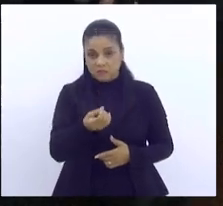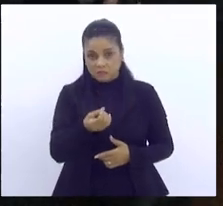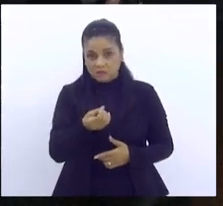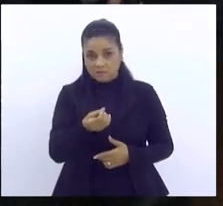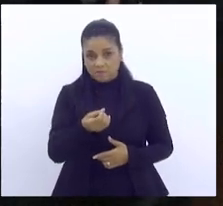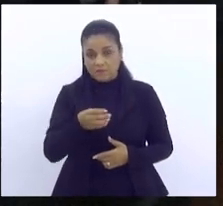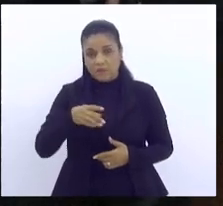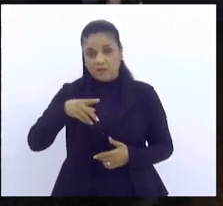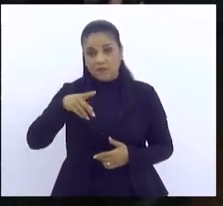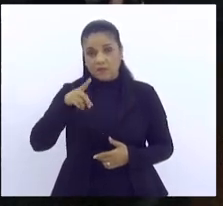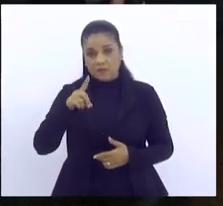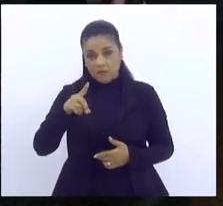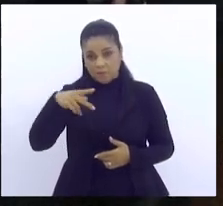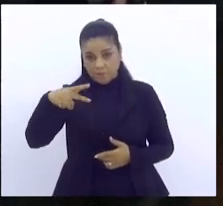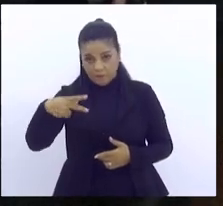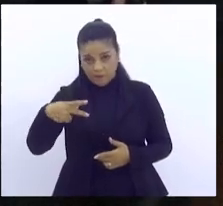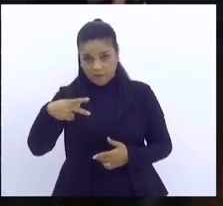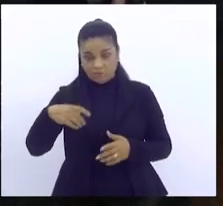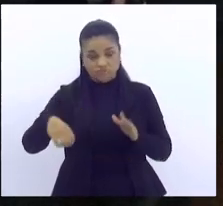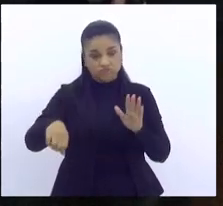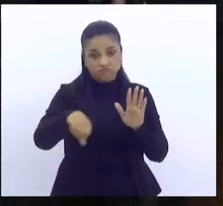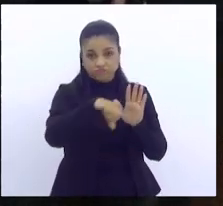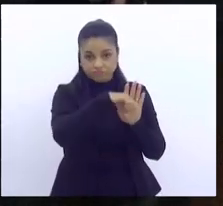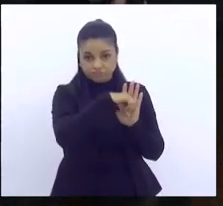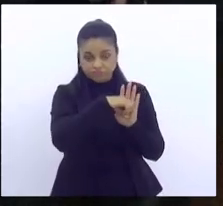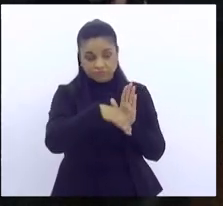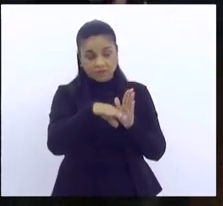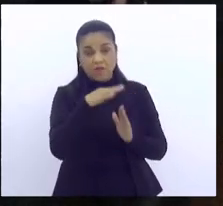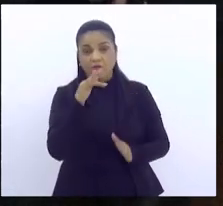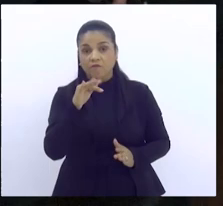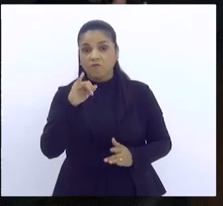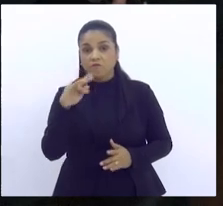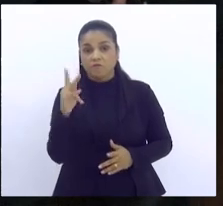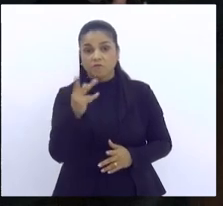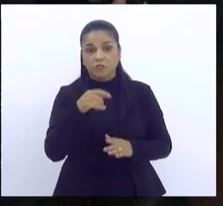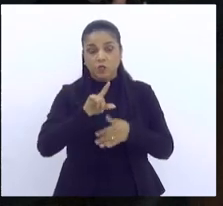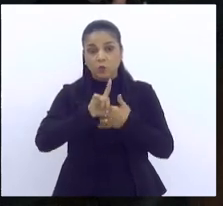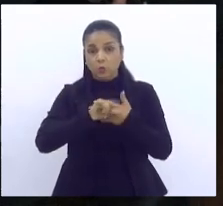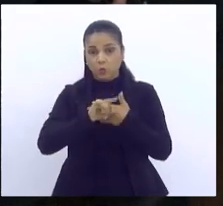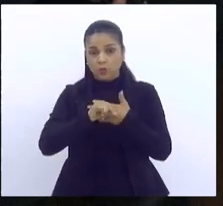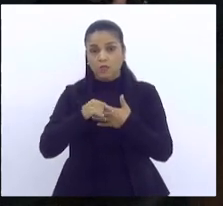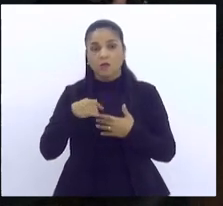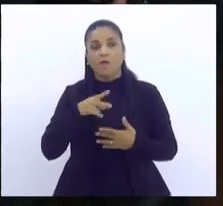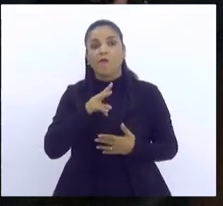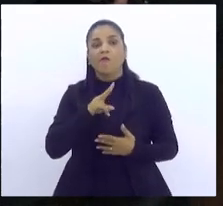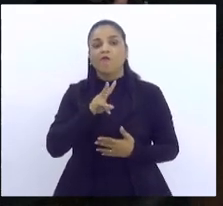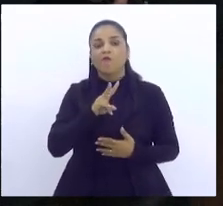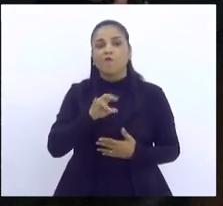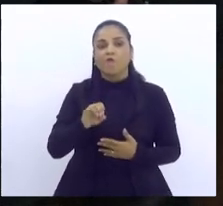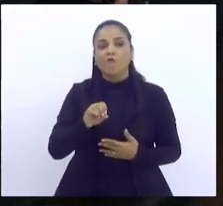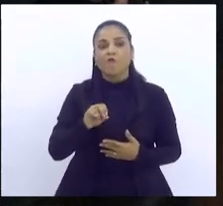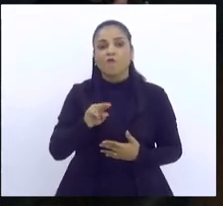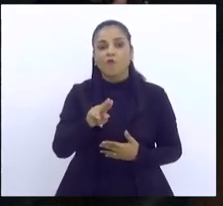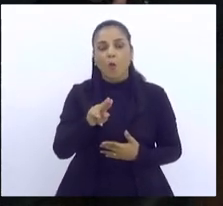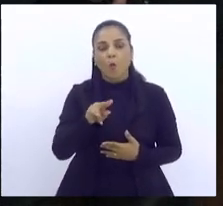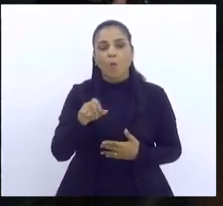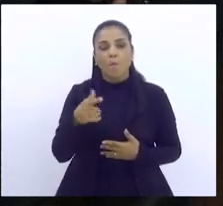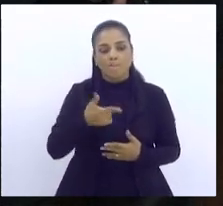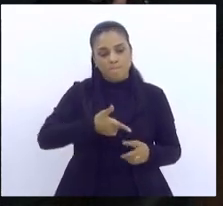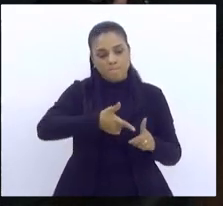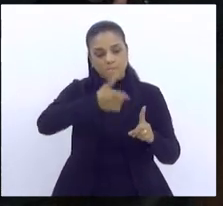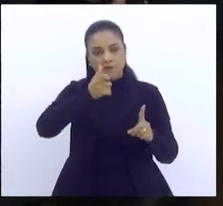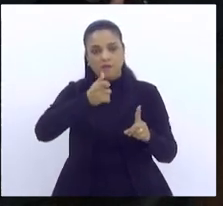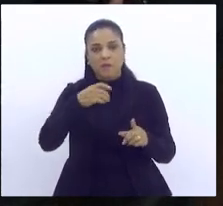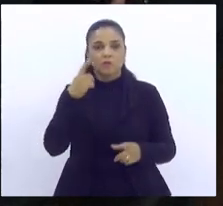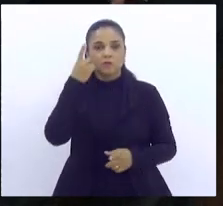queixa-crime, eu estou entrando pedindo, se o senhor entrar no Twitter, toda hora estão falando assim, vão matar o deputado lá do Pilar, de Duque de Caxias,